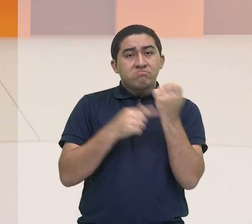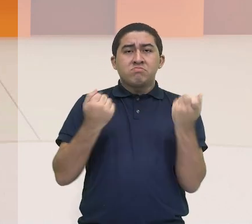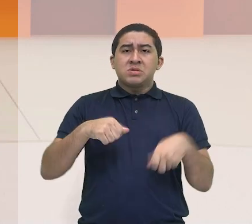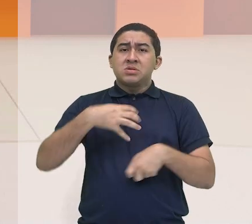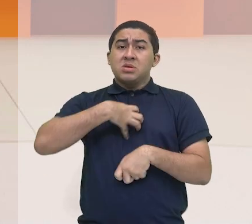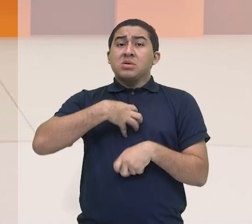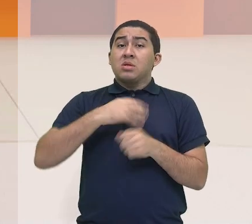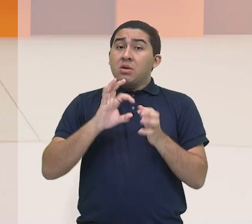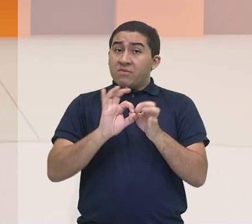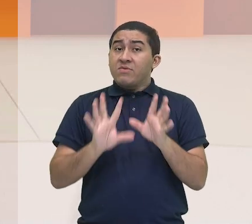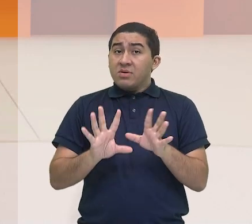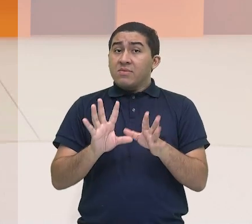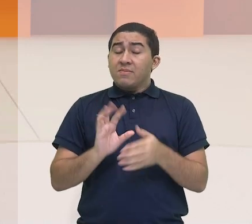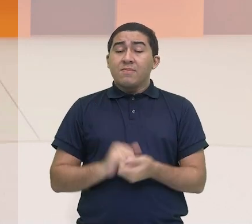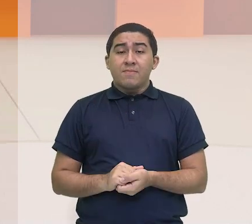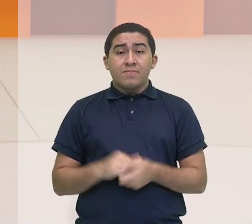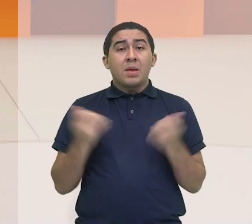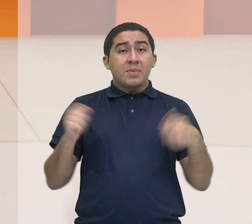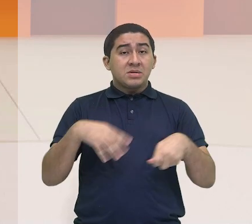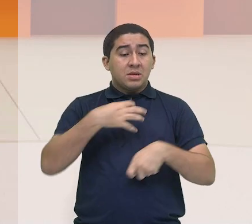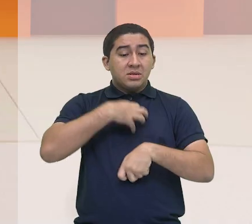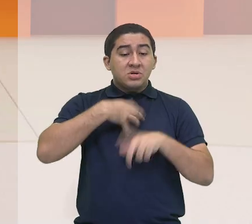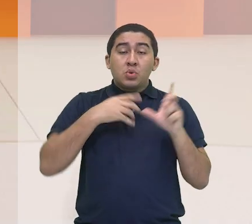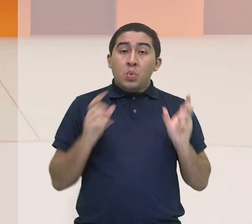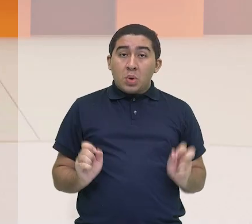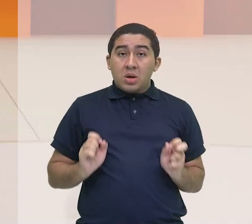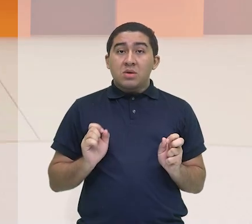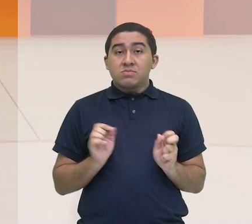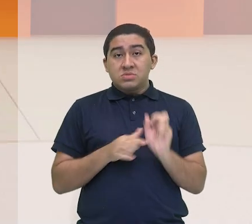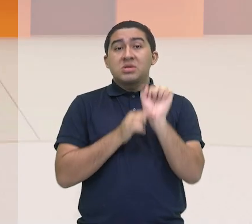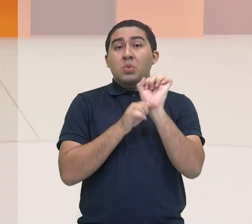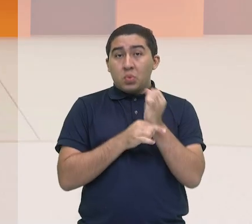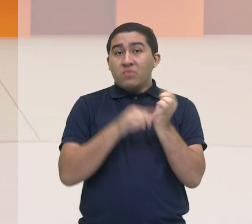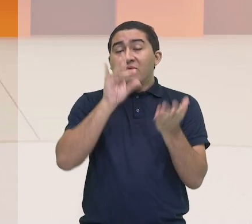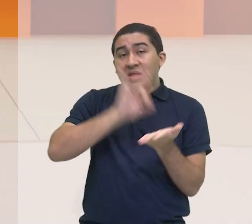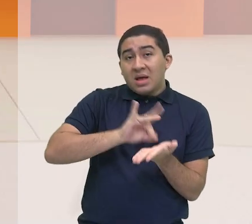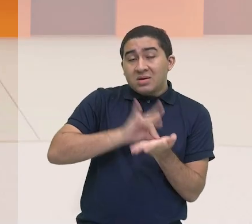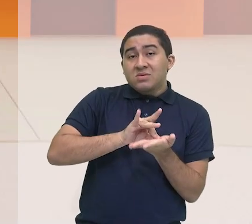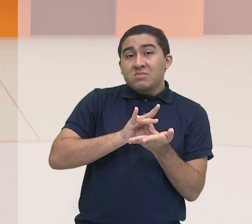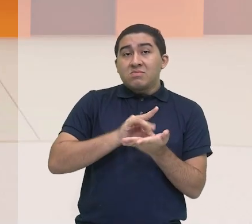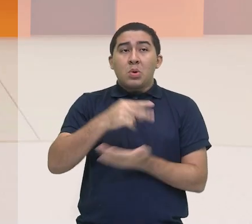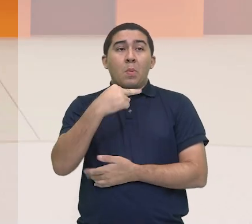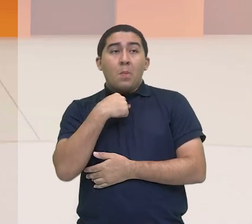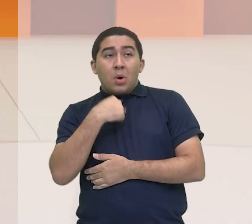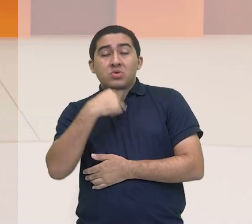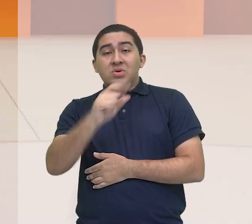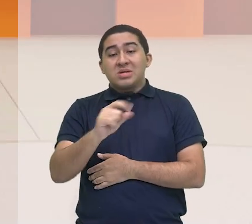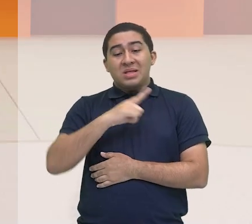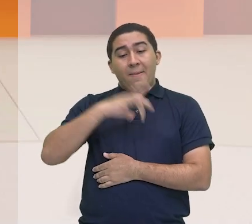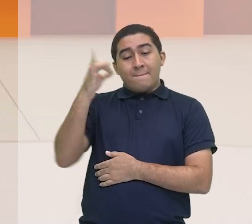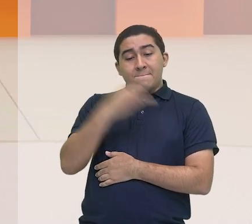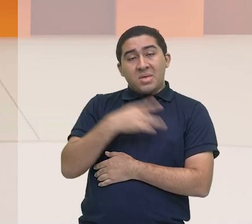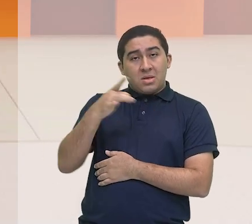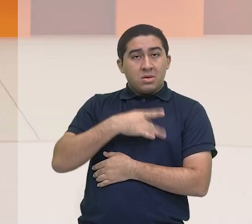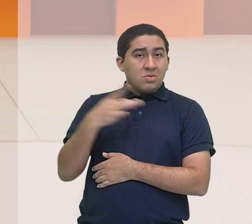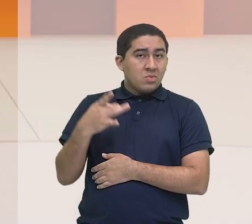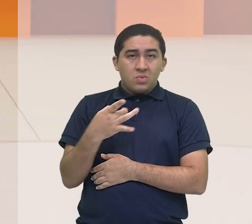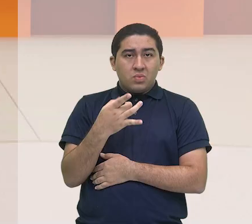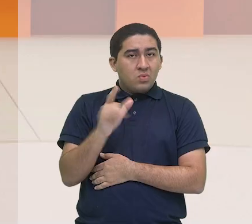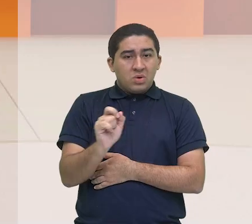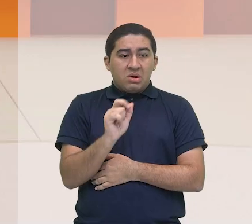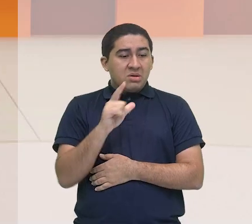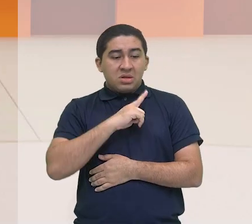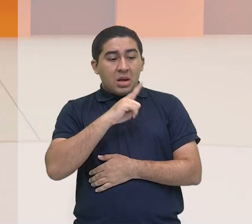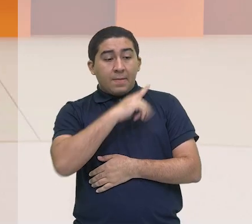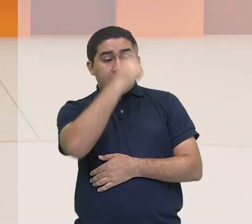sentir livre. Eu tenho que me sentir seguro. Eu não posso ficar com medo, né, de quem